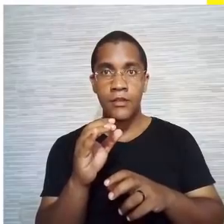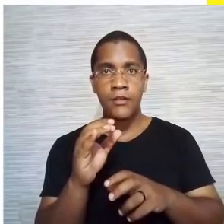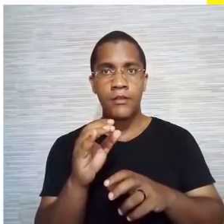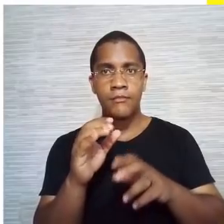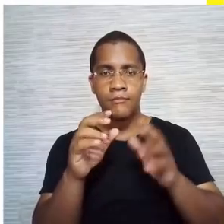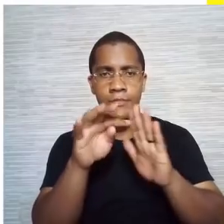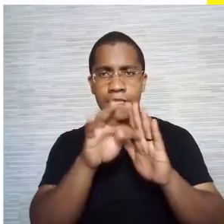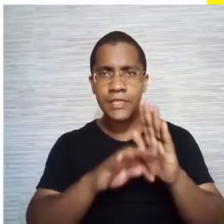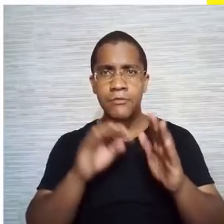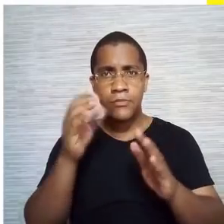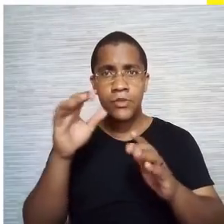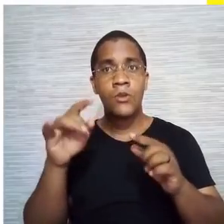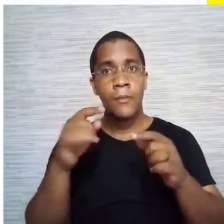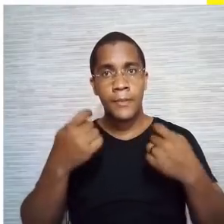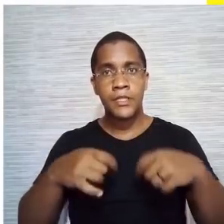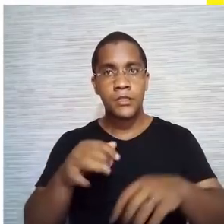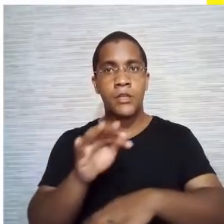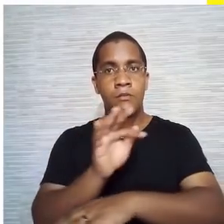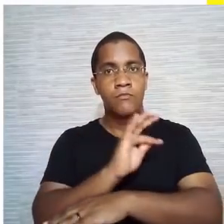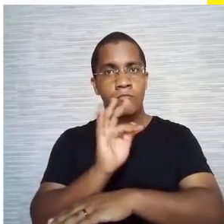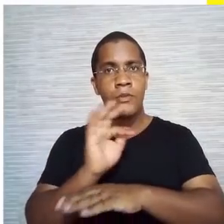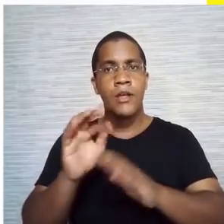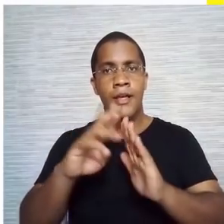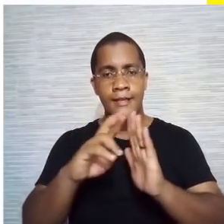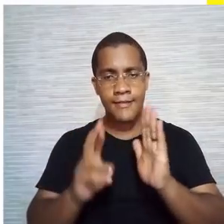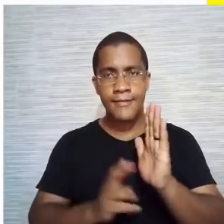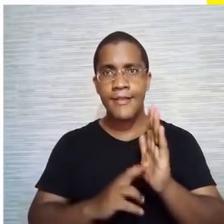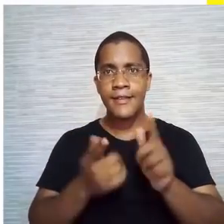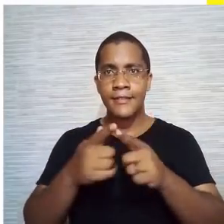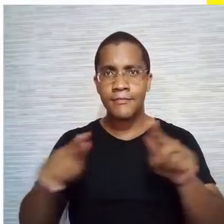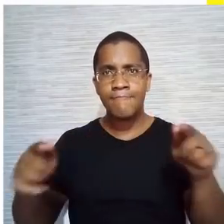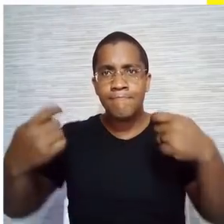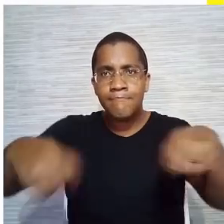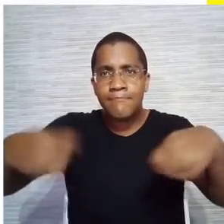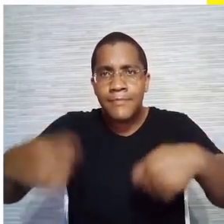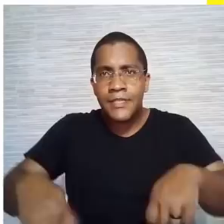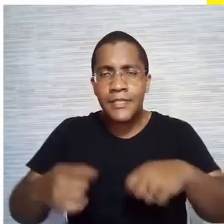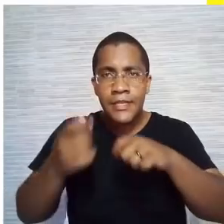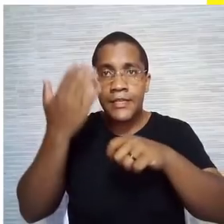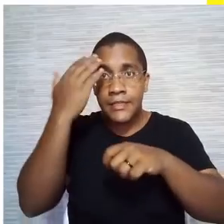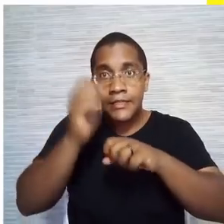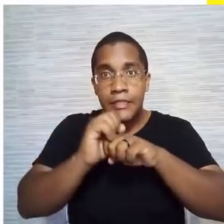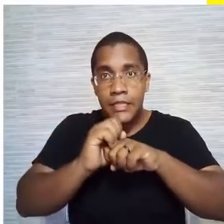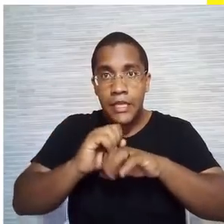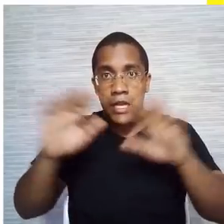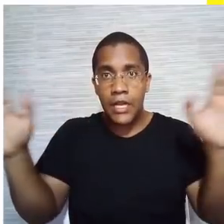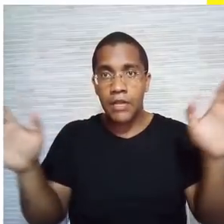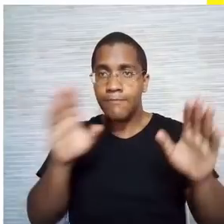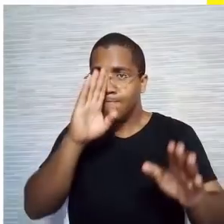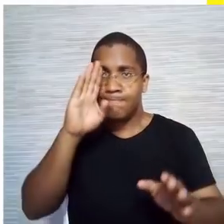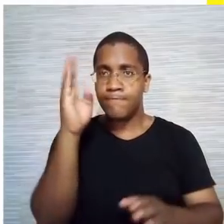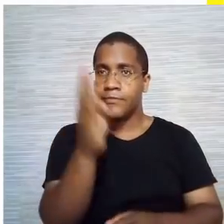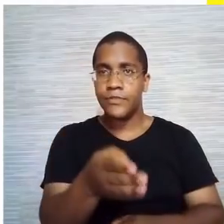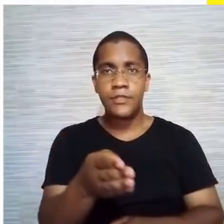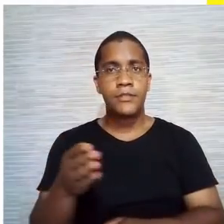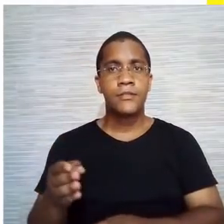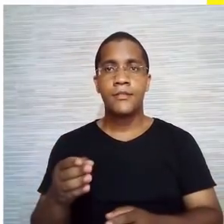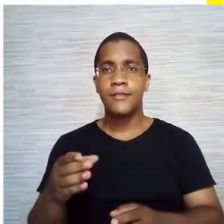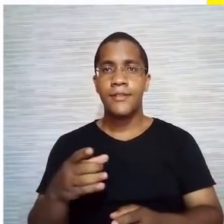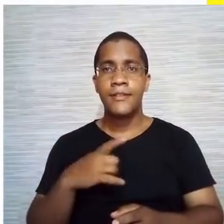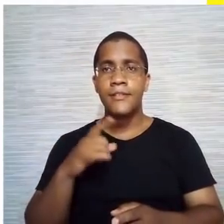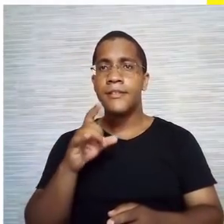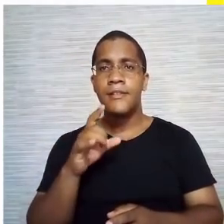linguagem mais formal, que respeita as normas gramaticais. Busca-se a clareza e a